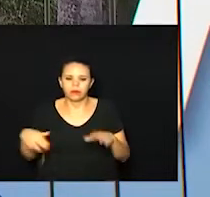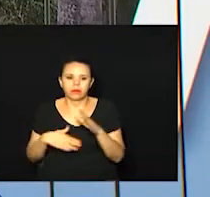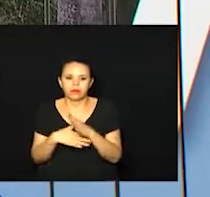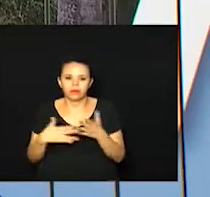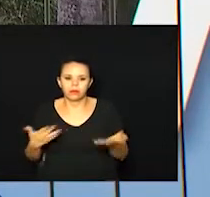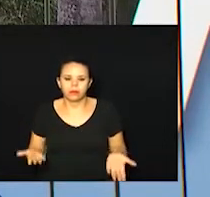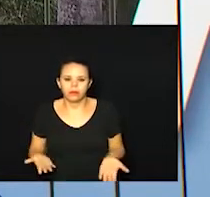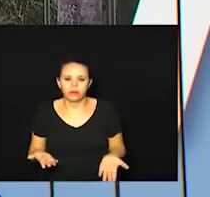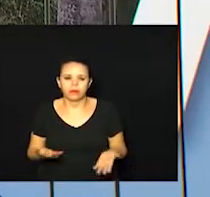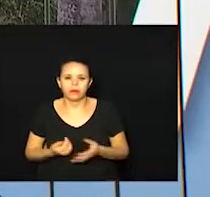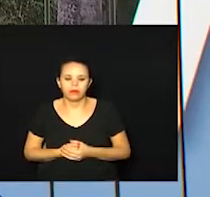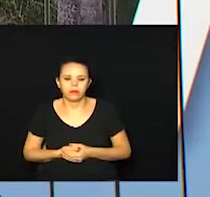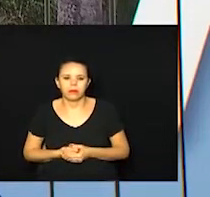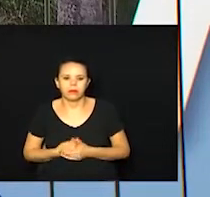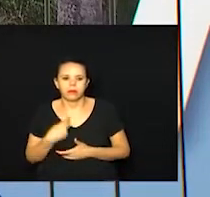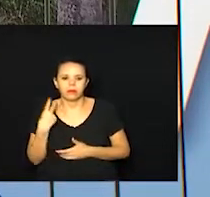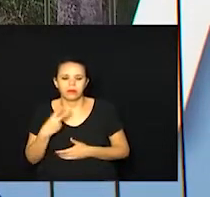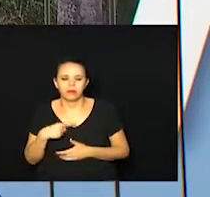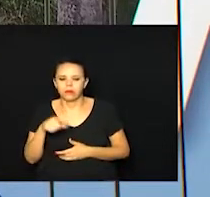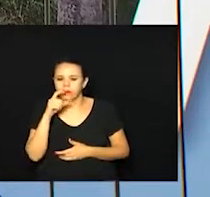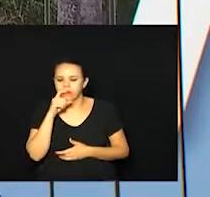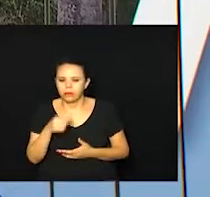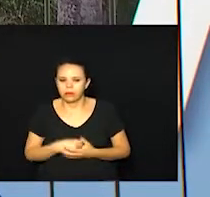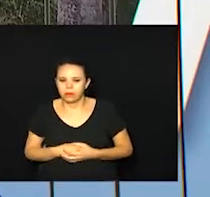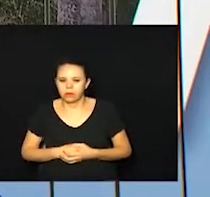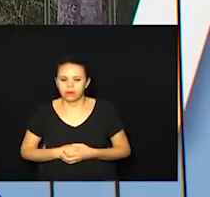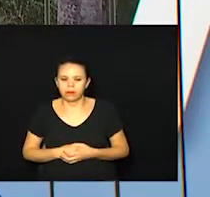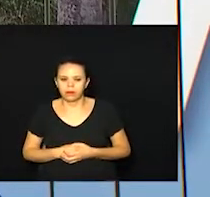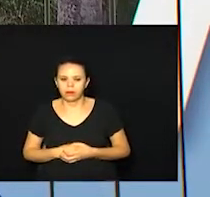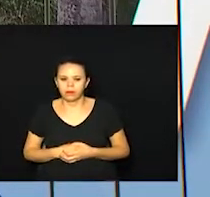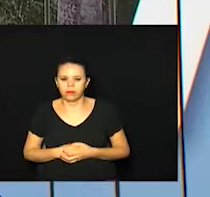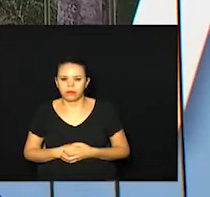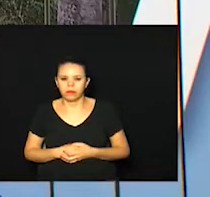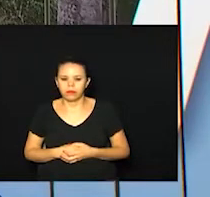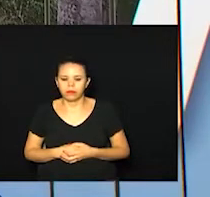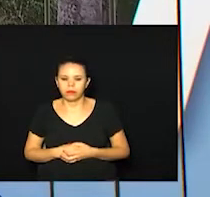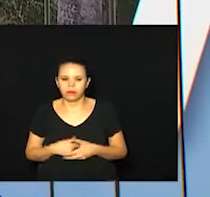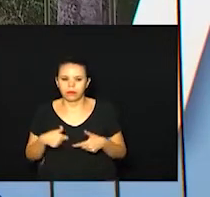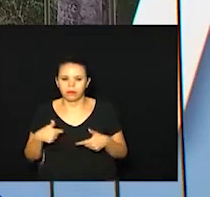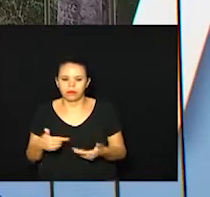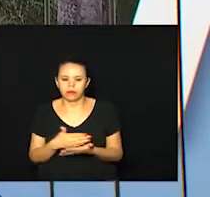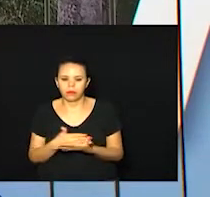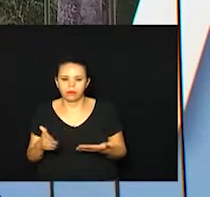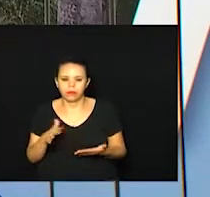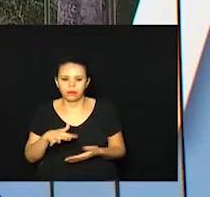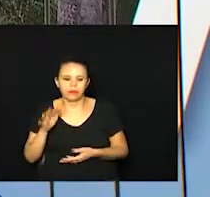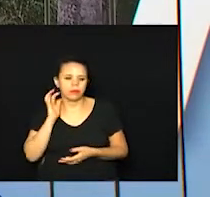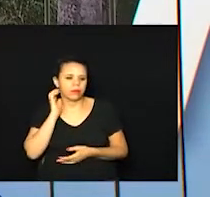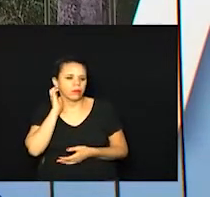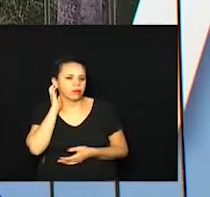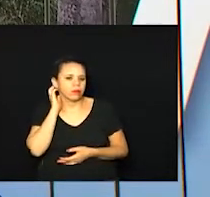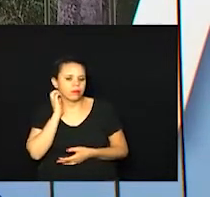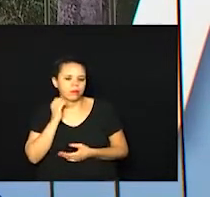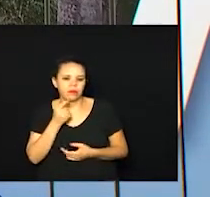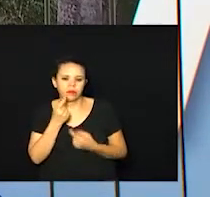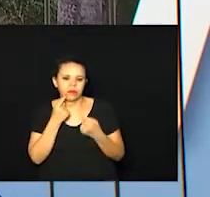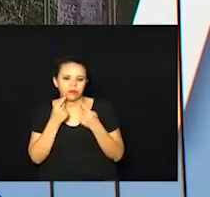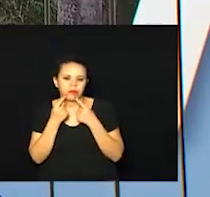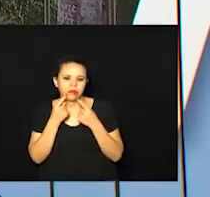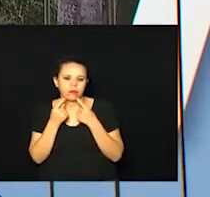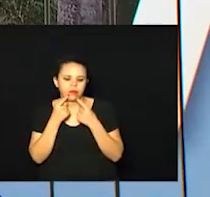que eu ia me esquecendo, né, o vereador José Carlos, nós tomamos iniciativas e dialogamos